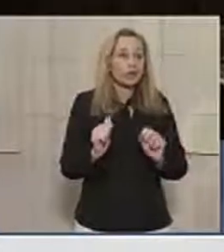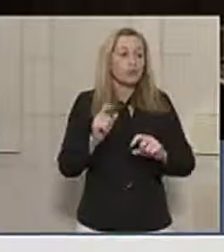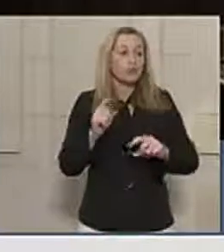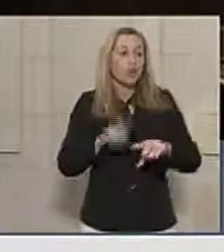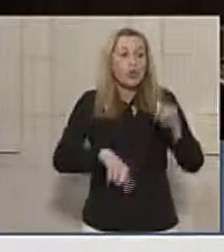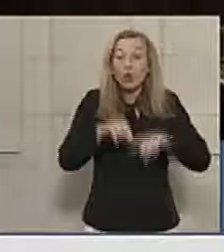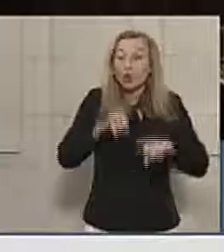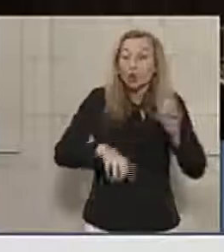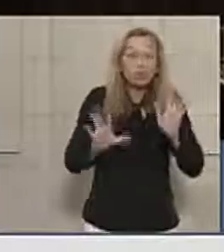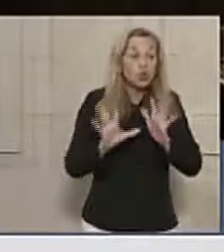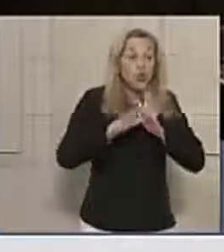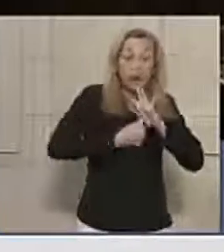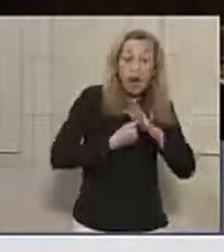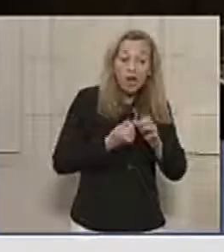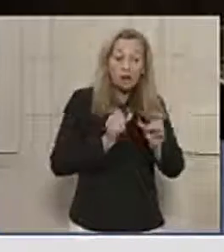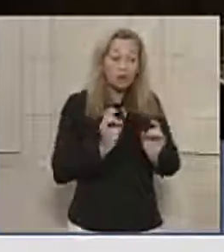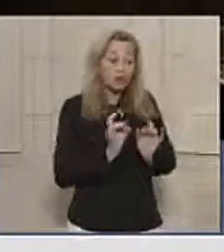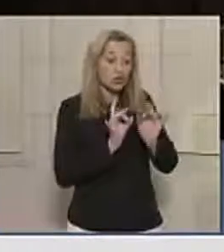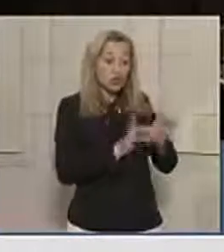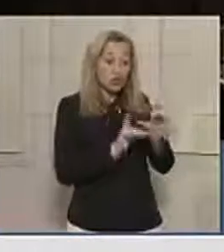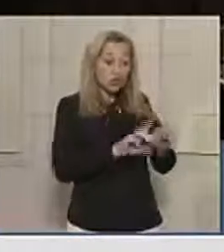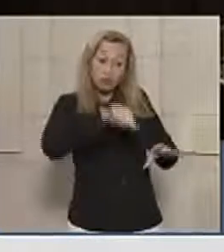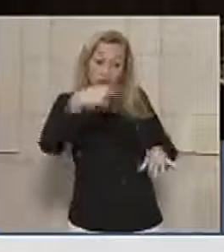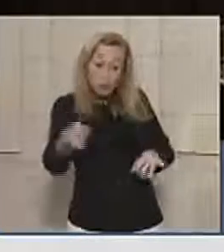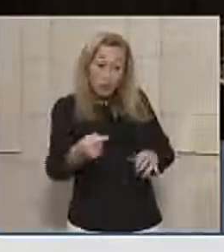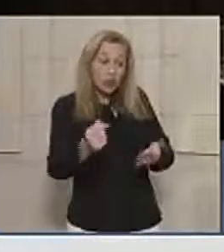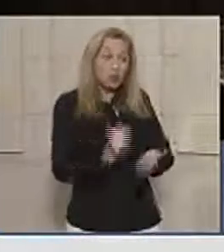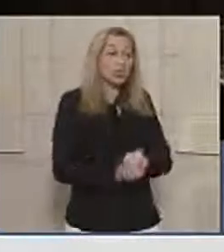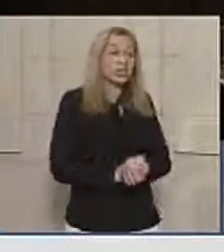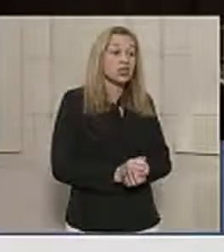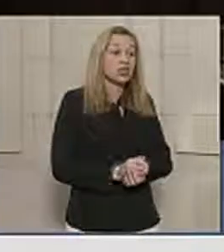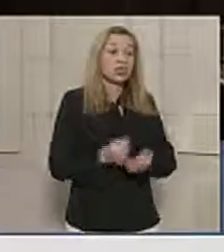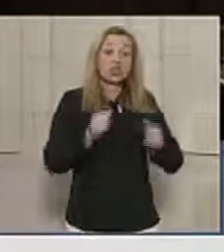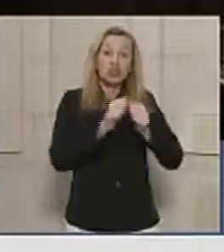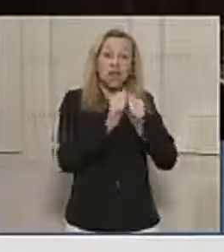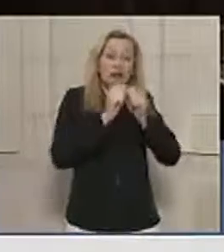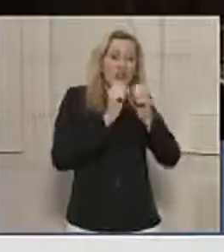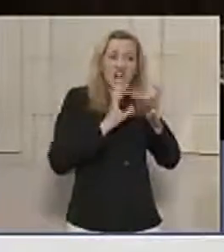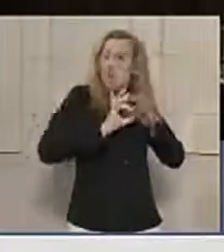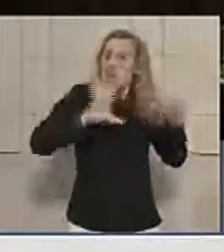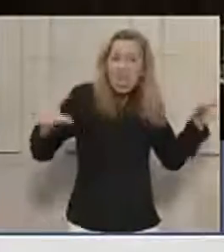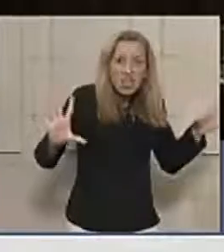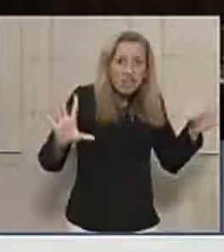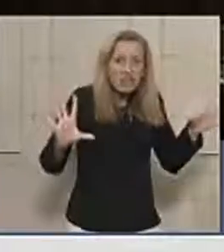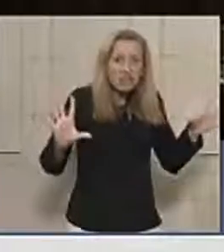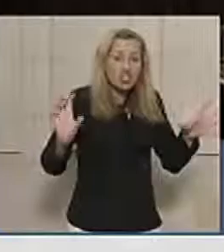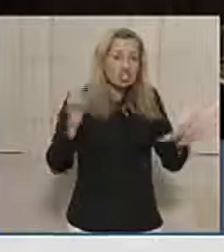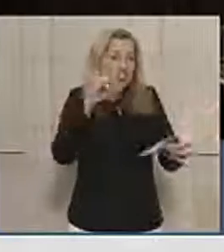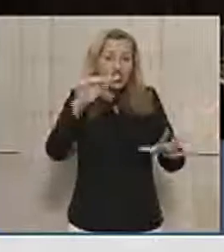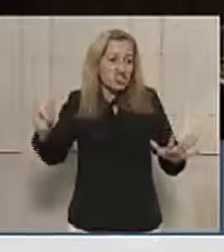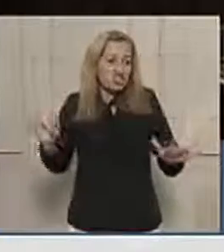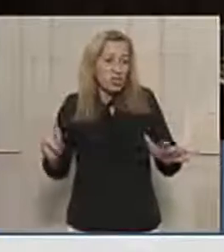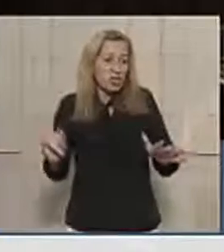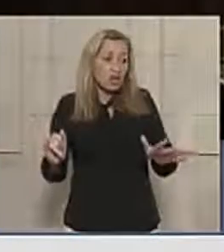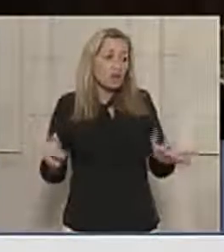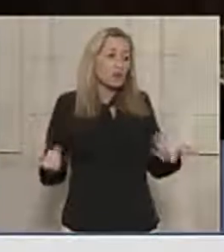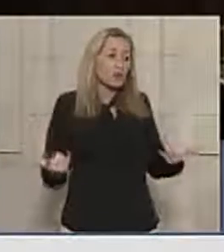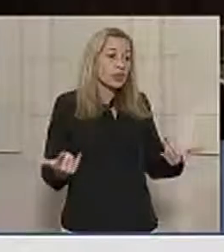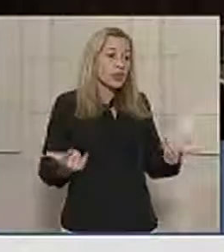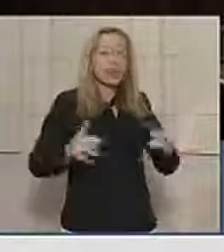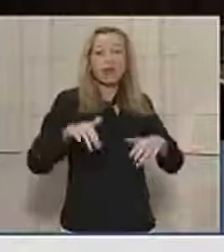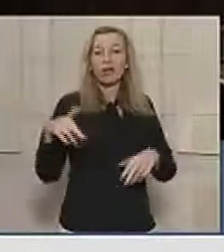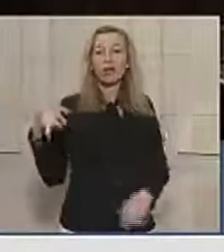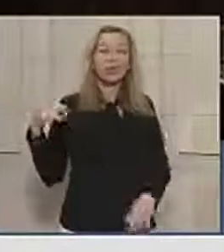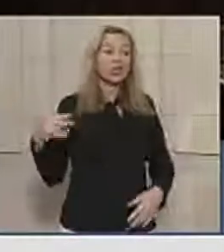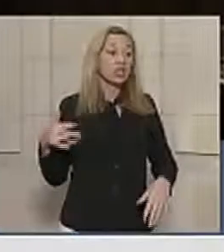produtos roubados e furtados. Então, isso tudo a céu aberto, e ao lado de tudo isso caminha